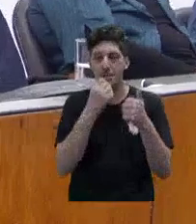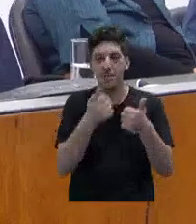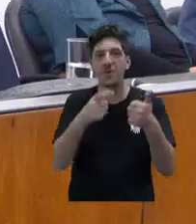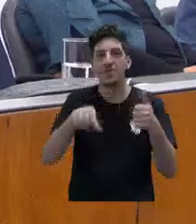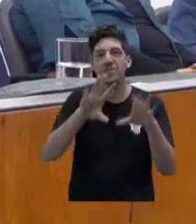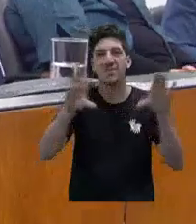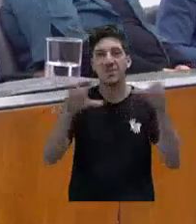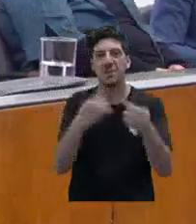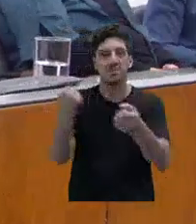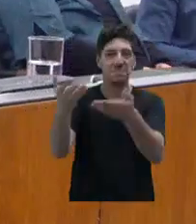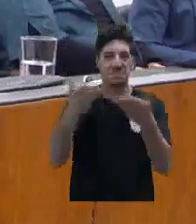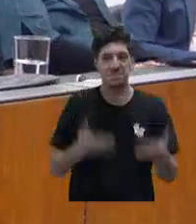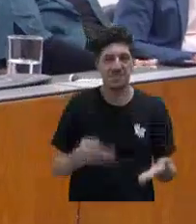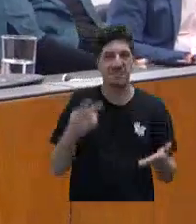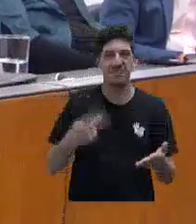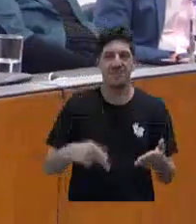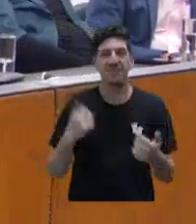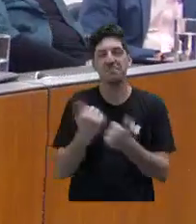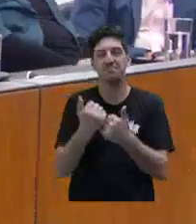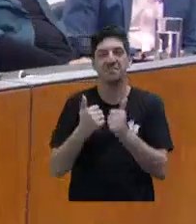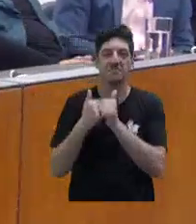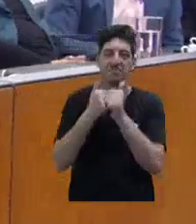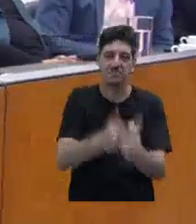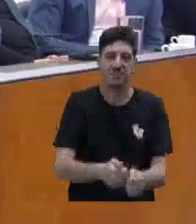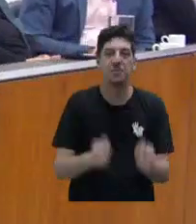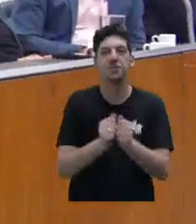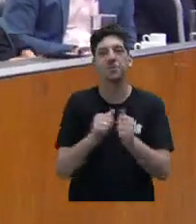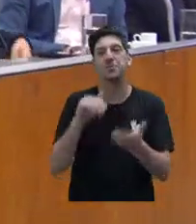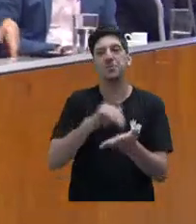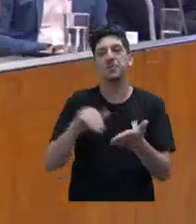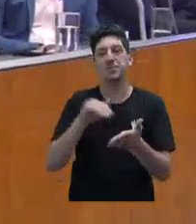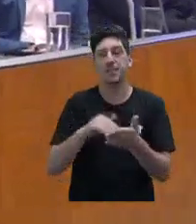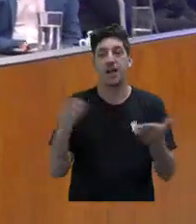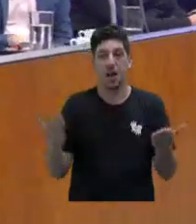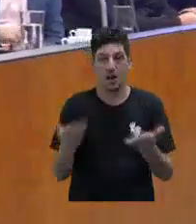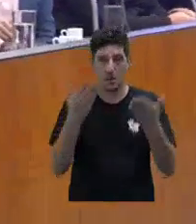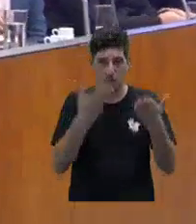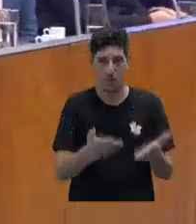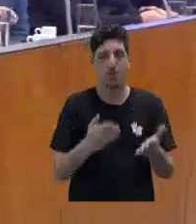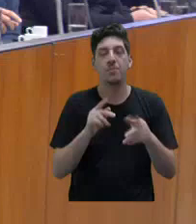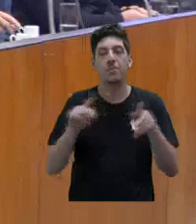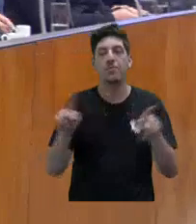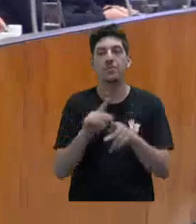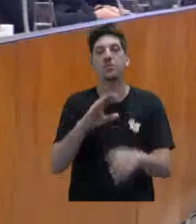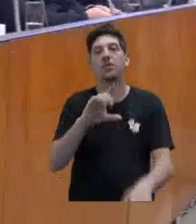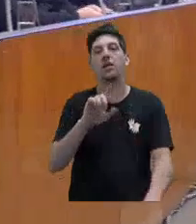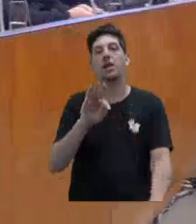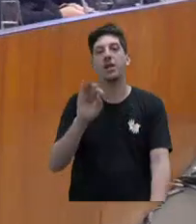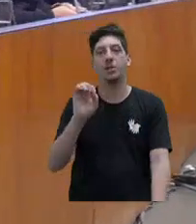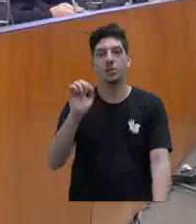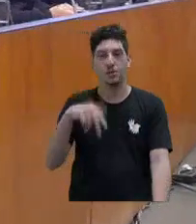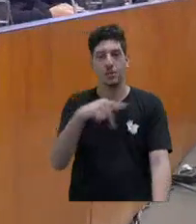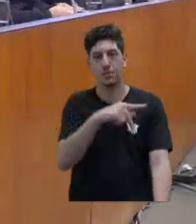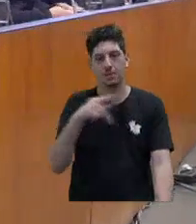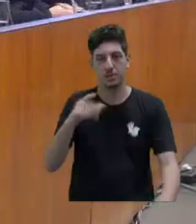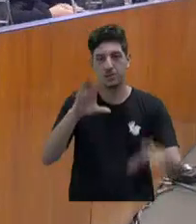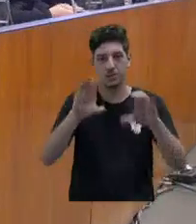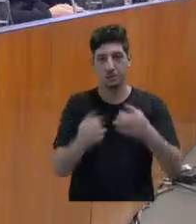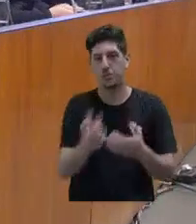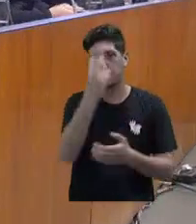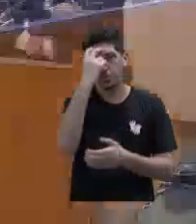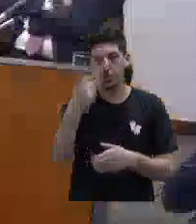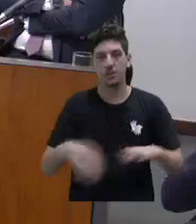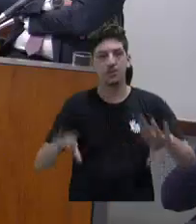acompanhando secretário. Bom, muito bem, vou passar então a palavra para o professor Cleiton, que é o presidente da Comissão de Cultura aqui da nossa